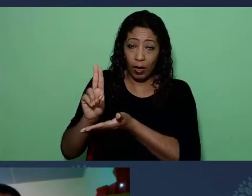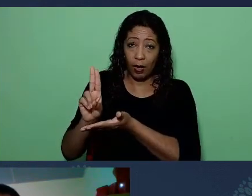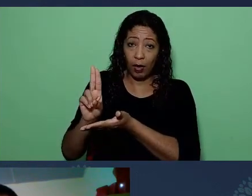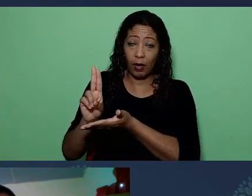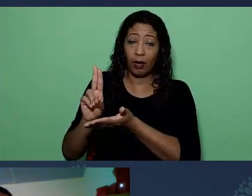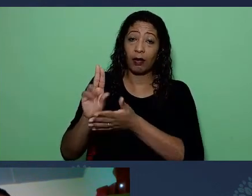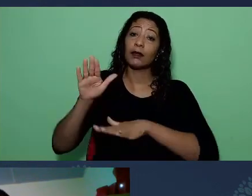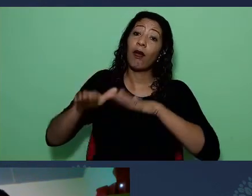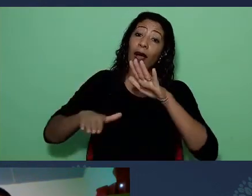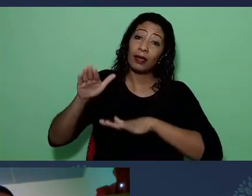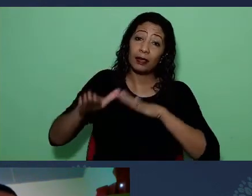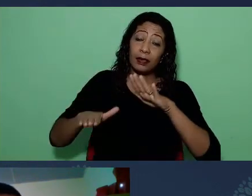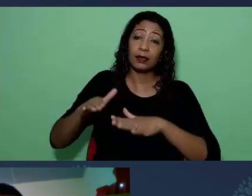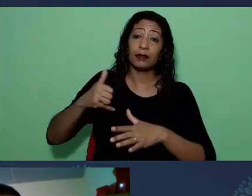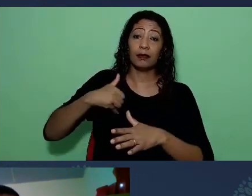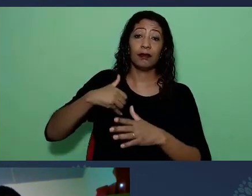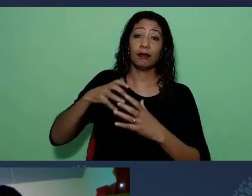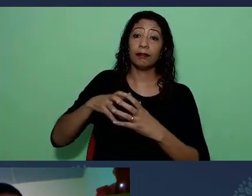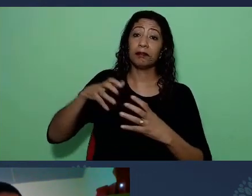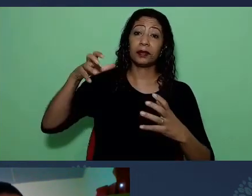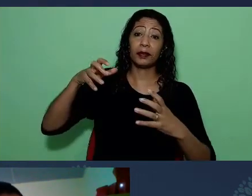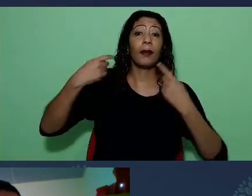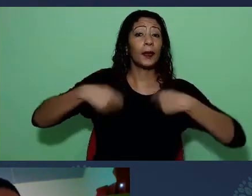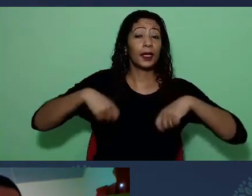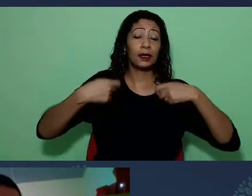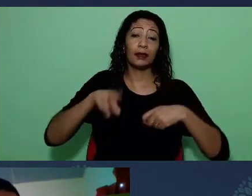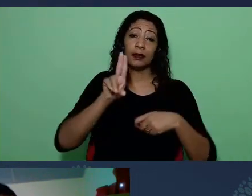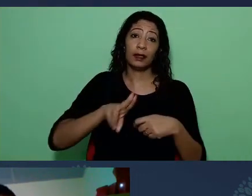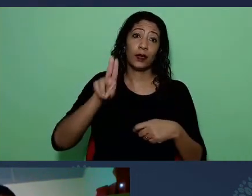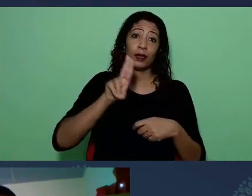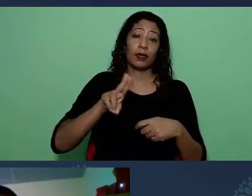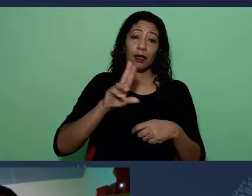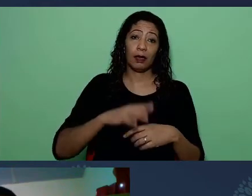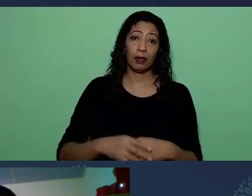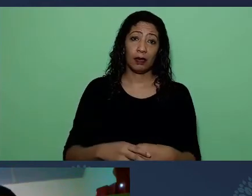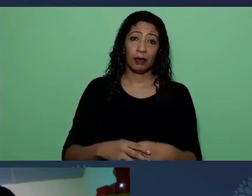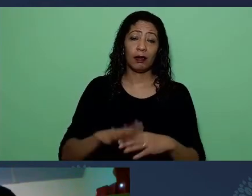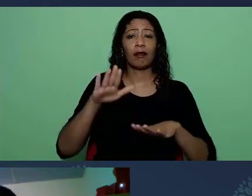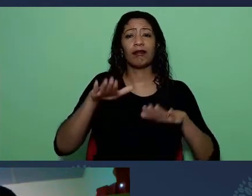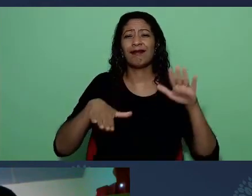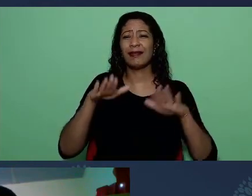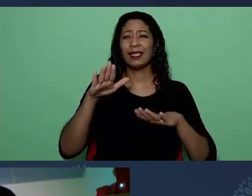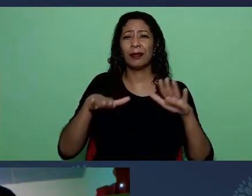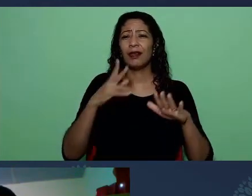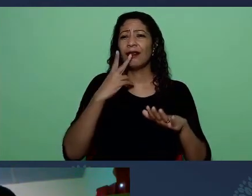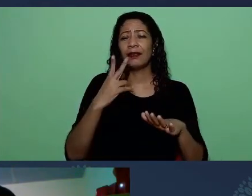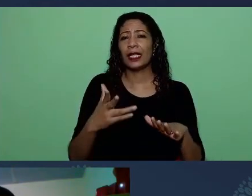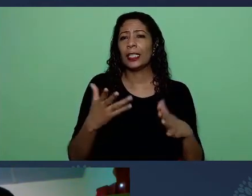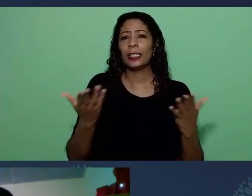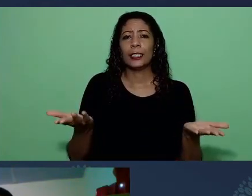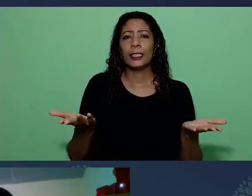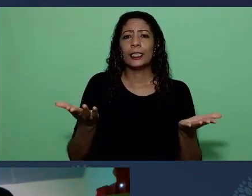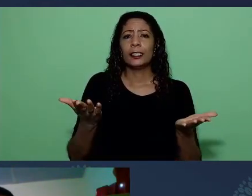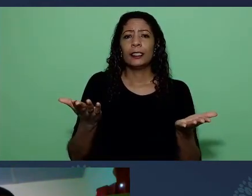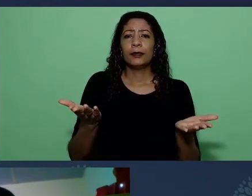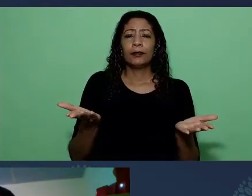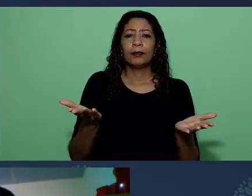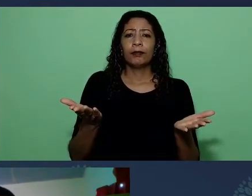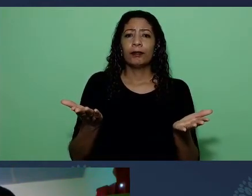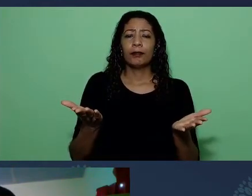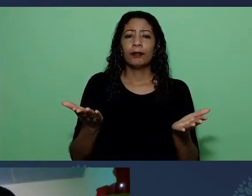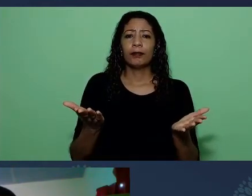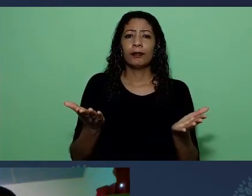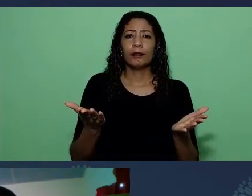até idosos precisam continuar usando. Só, vamos dizer uma palavra talvez pouco